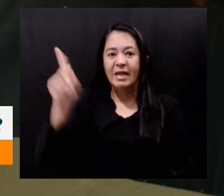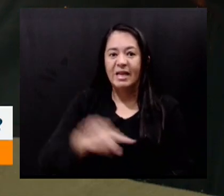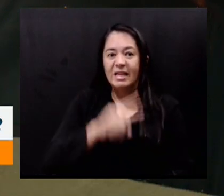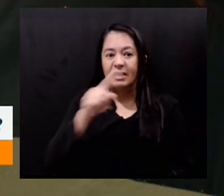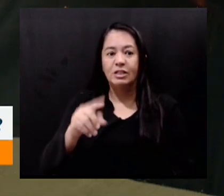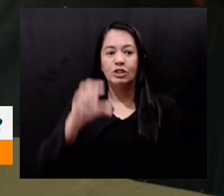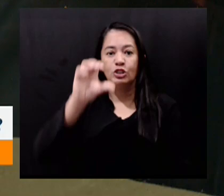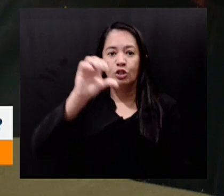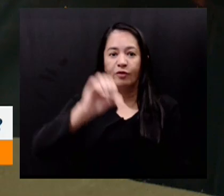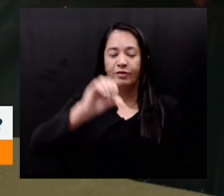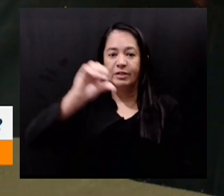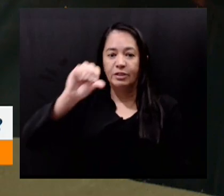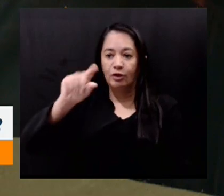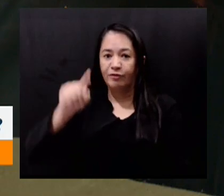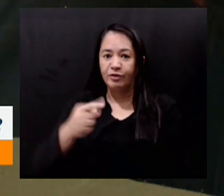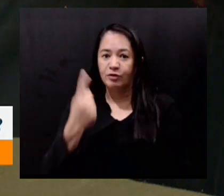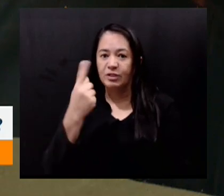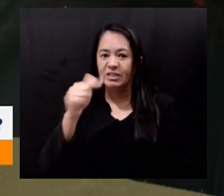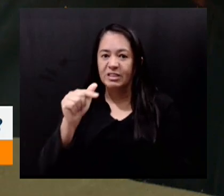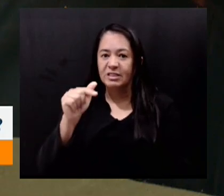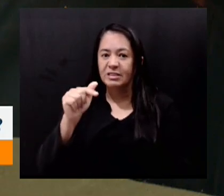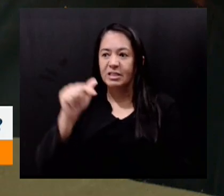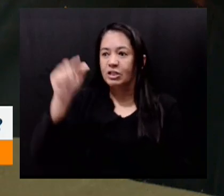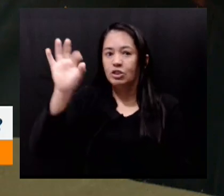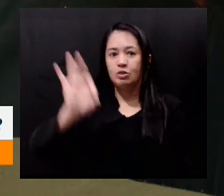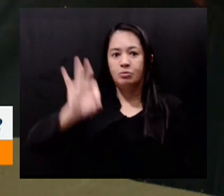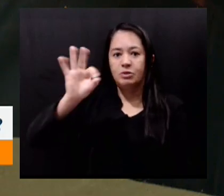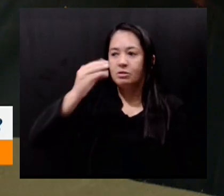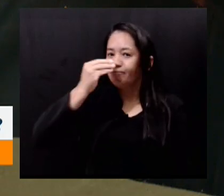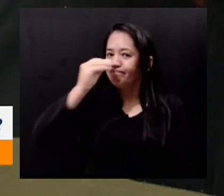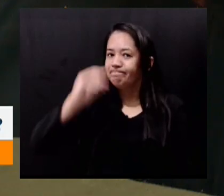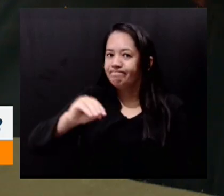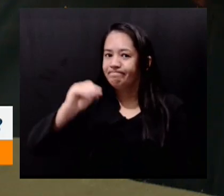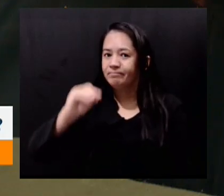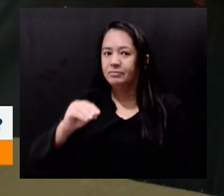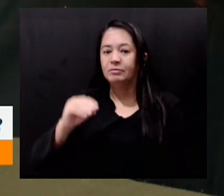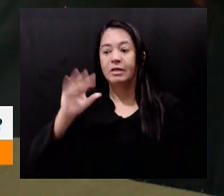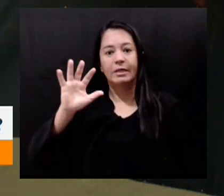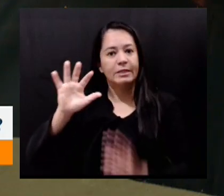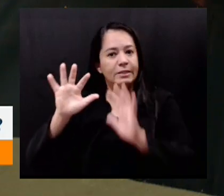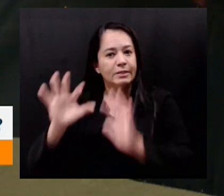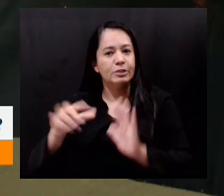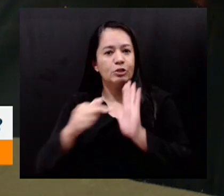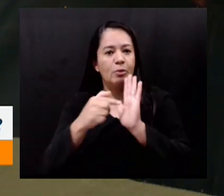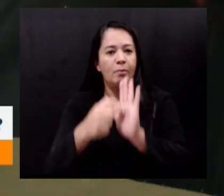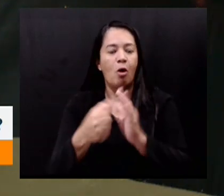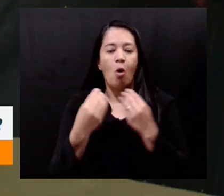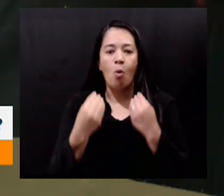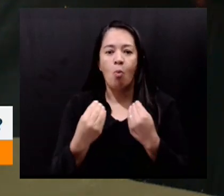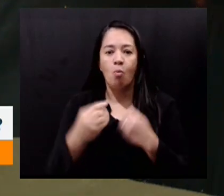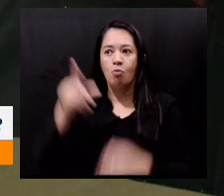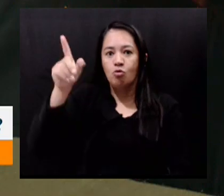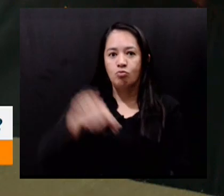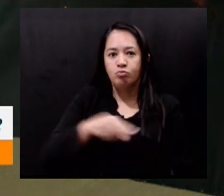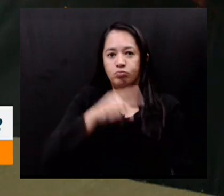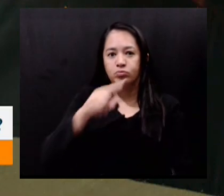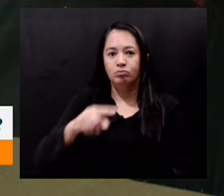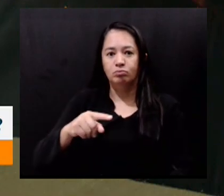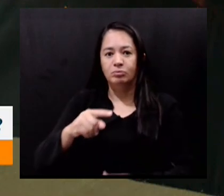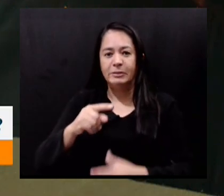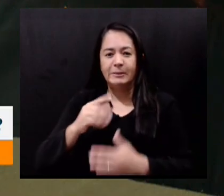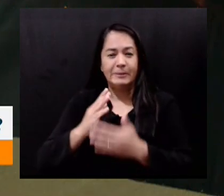99,17% de rejeição. Bom, gente, isso mostra como o cancelamento ultrapassa o ambiente virtual, pode destruir